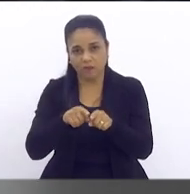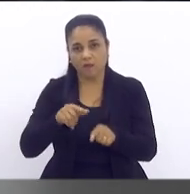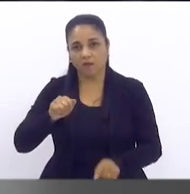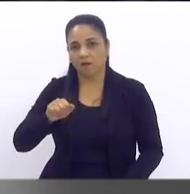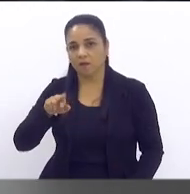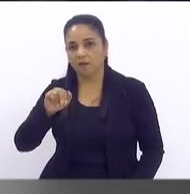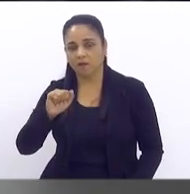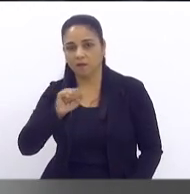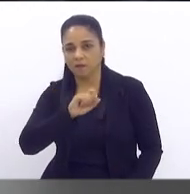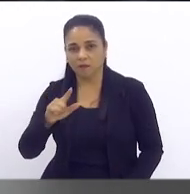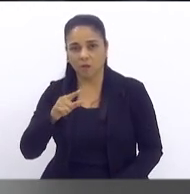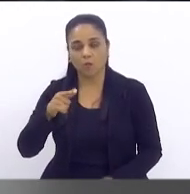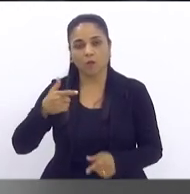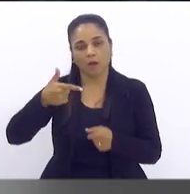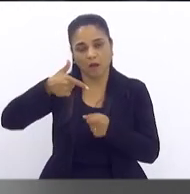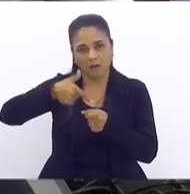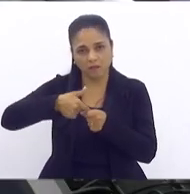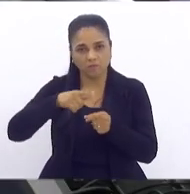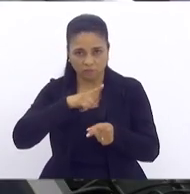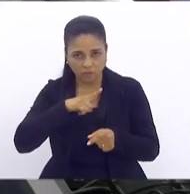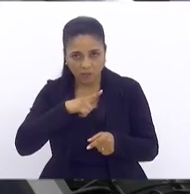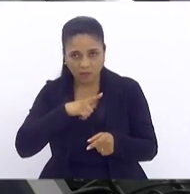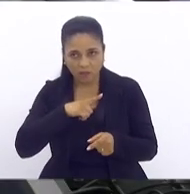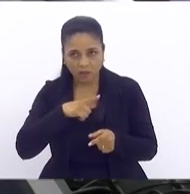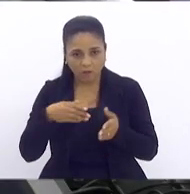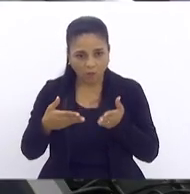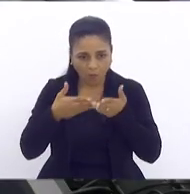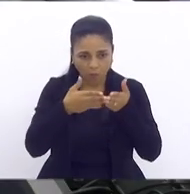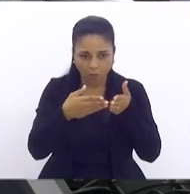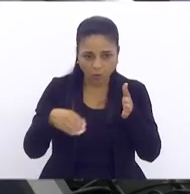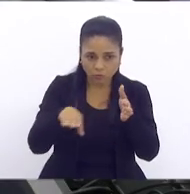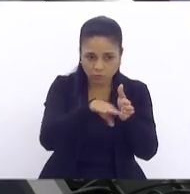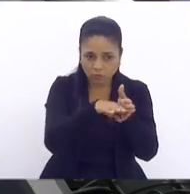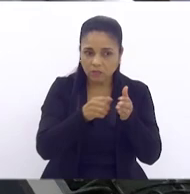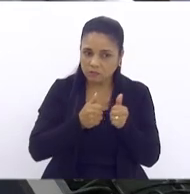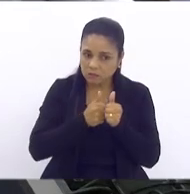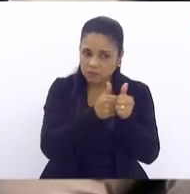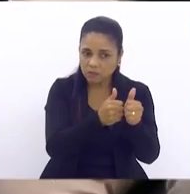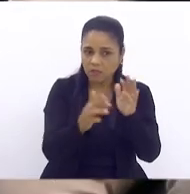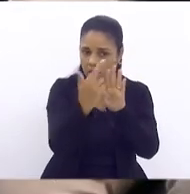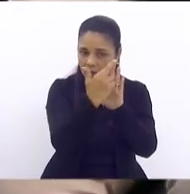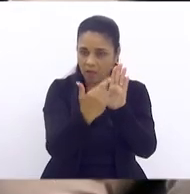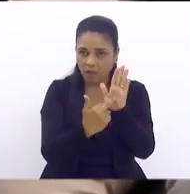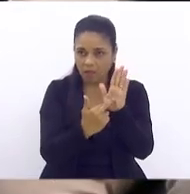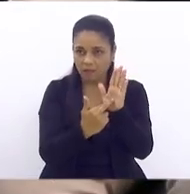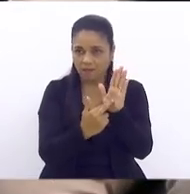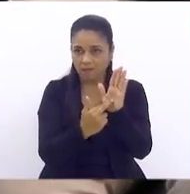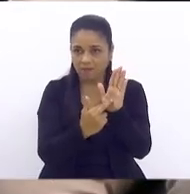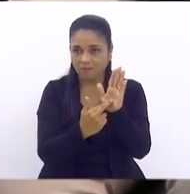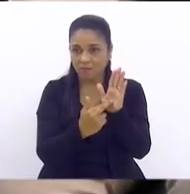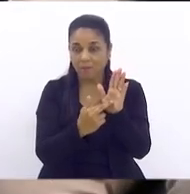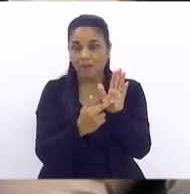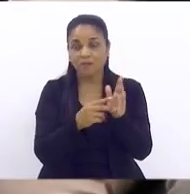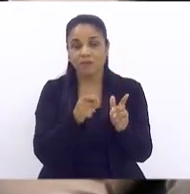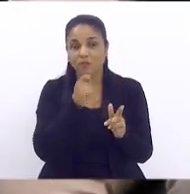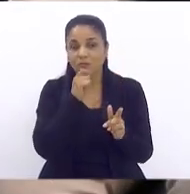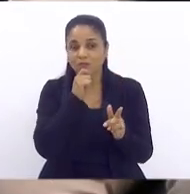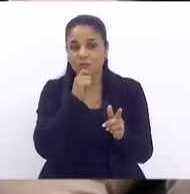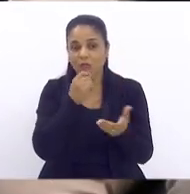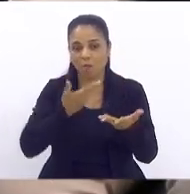etc. Se o porto não quiser seguir, ele não segue. Não, o porto tem que seguir. Então, tá? Mas não há uma relação